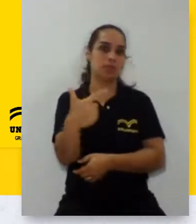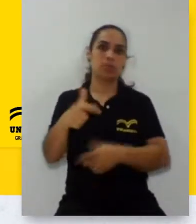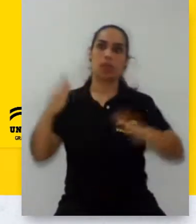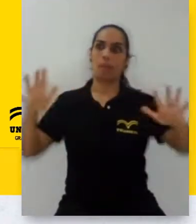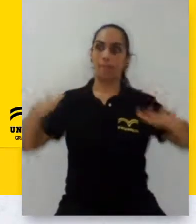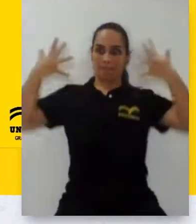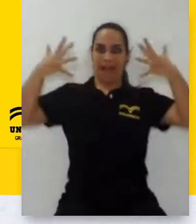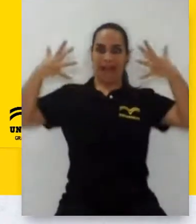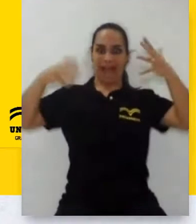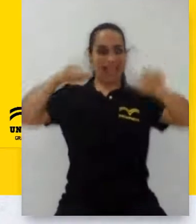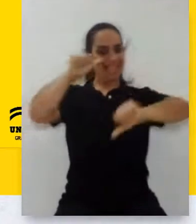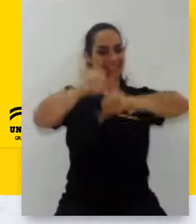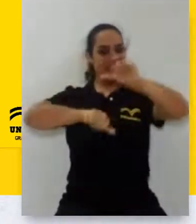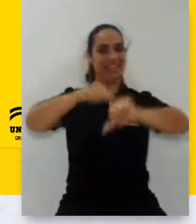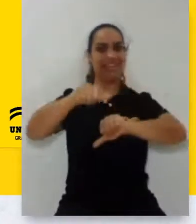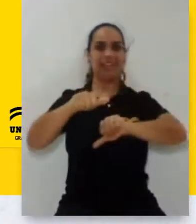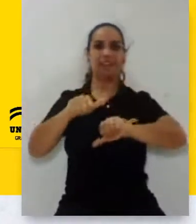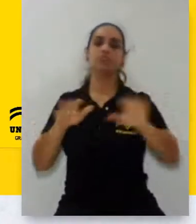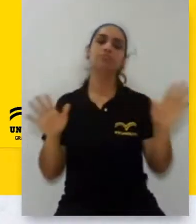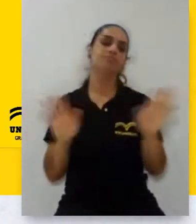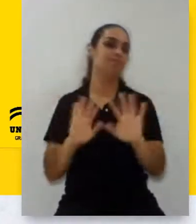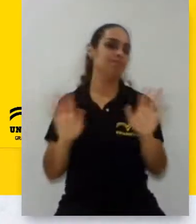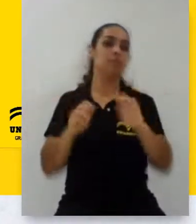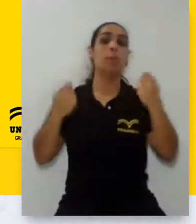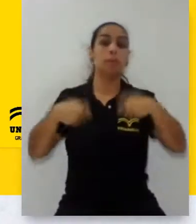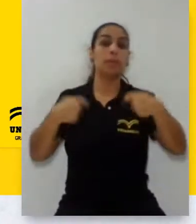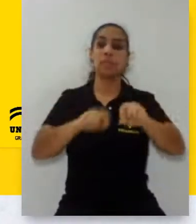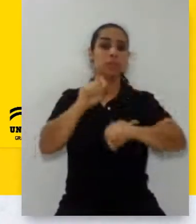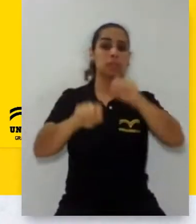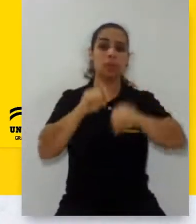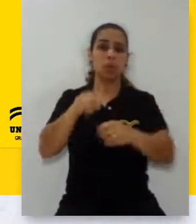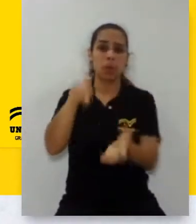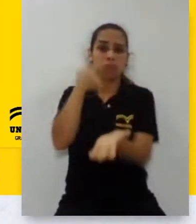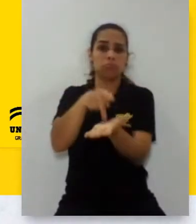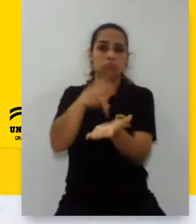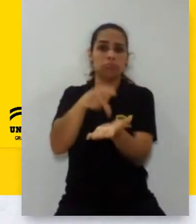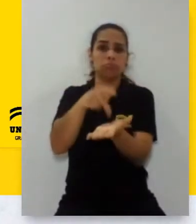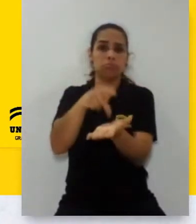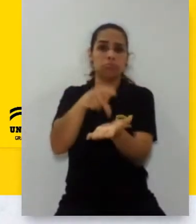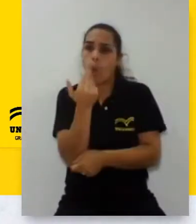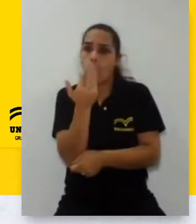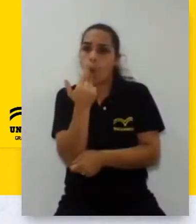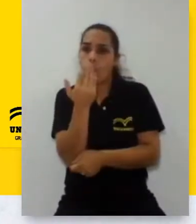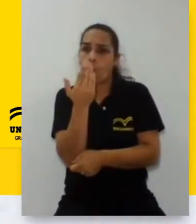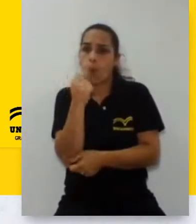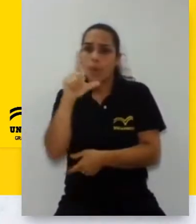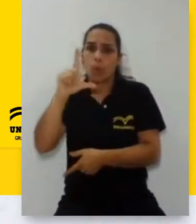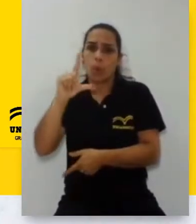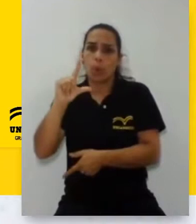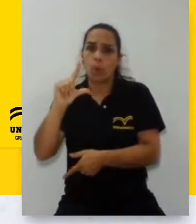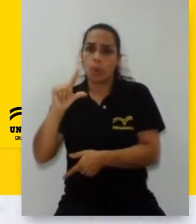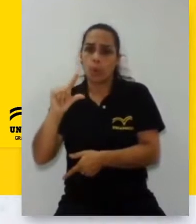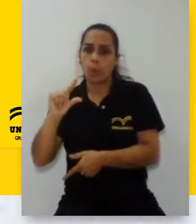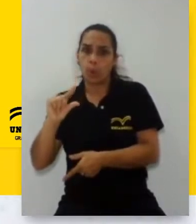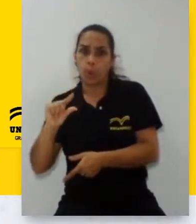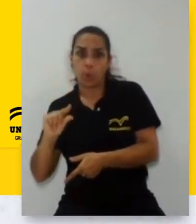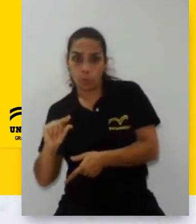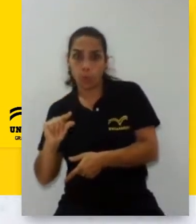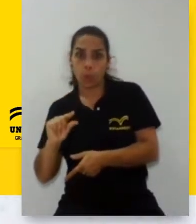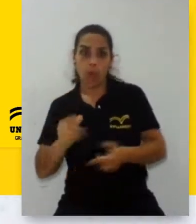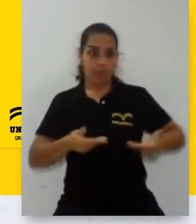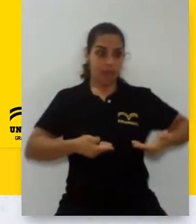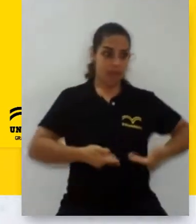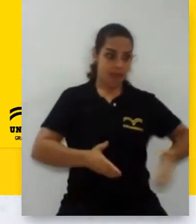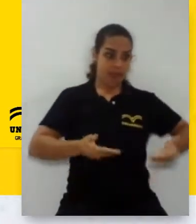acontece? Você precisa ingerir menos e gastar mais. Essa é a questão, você precisa mexer na balança. Se você está